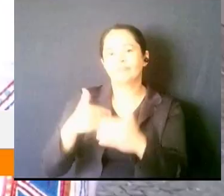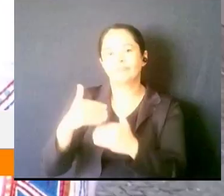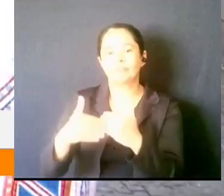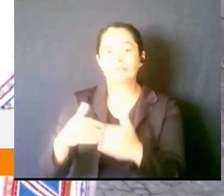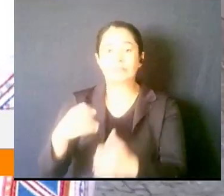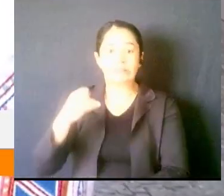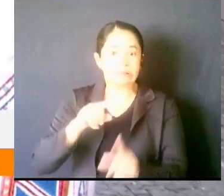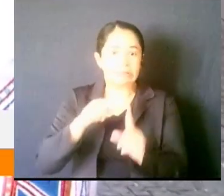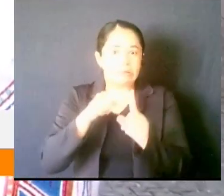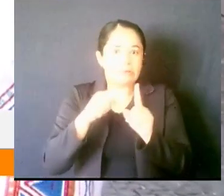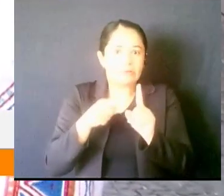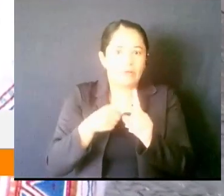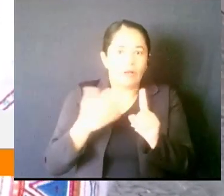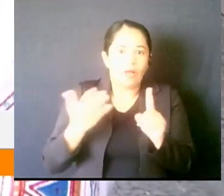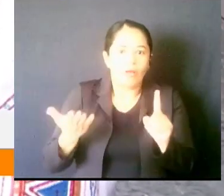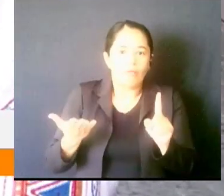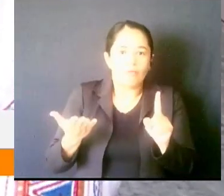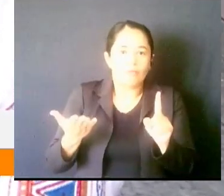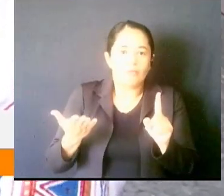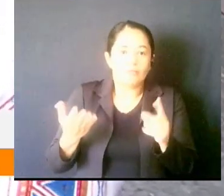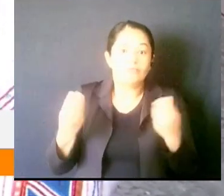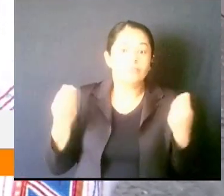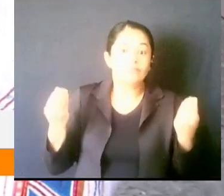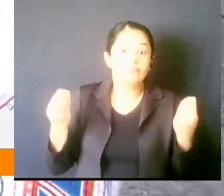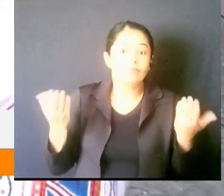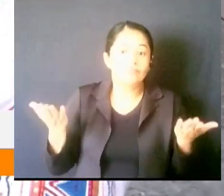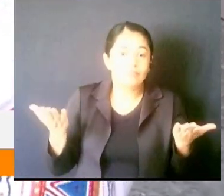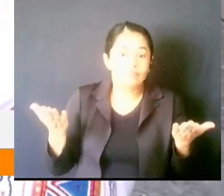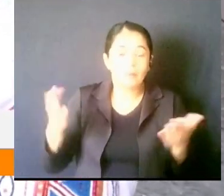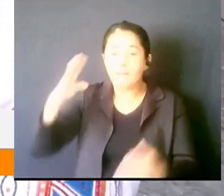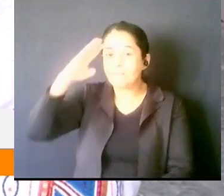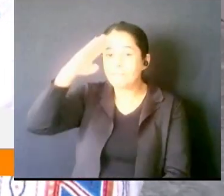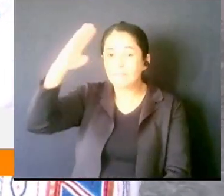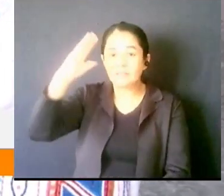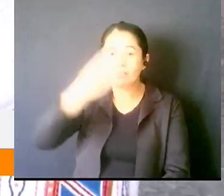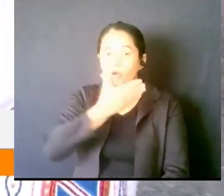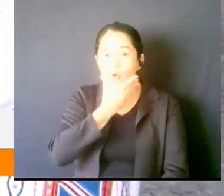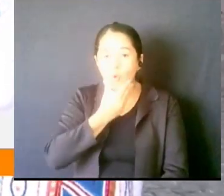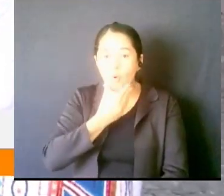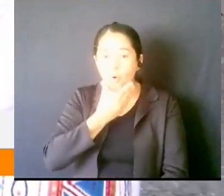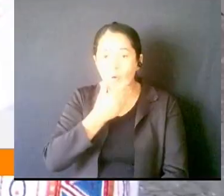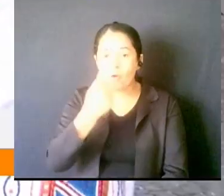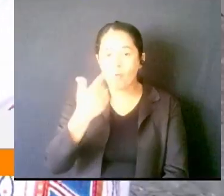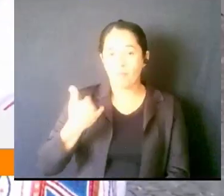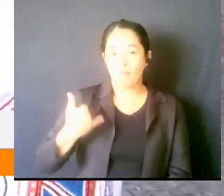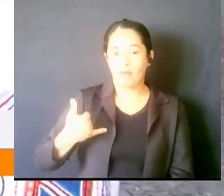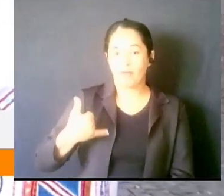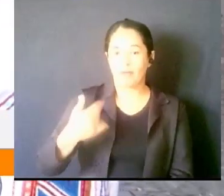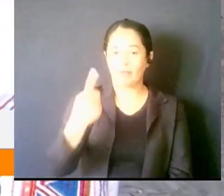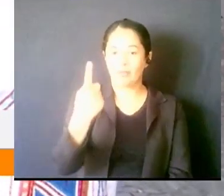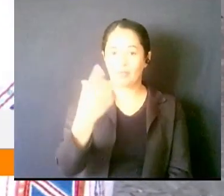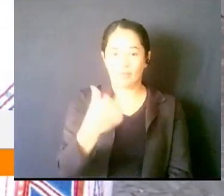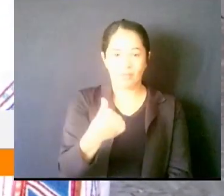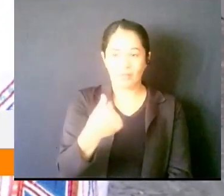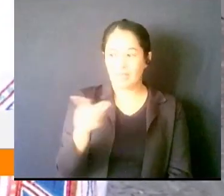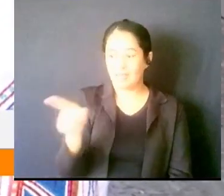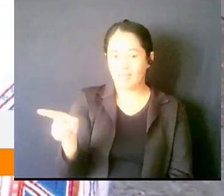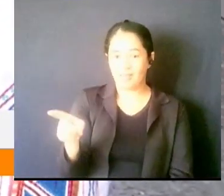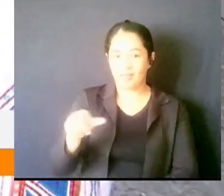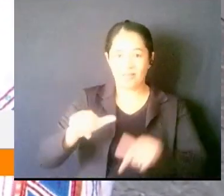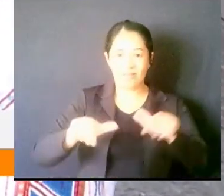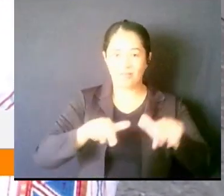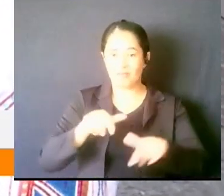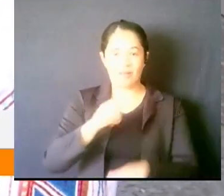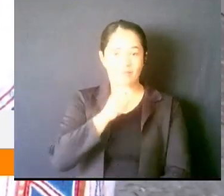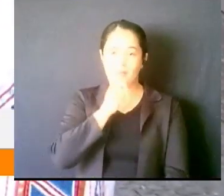fica grávida. Né? Principalmente o menino, que ele é 16 anos, adolescente. Ele não trabalha. Né? O outro já